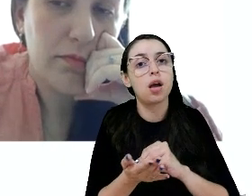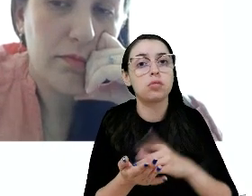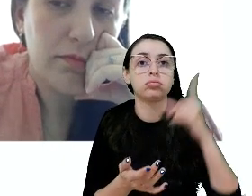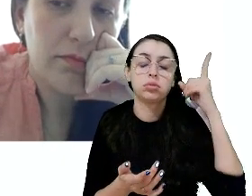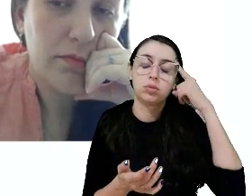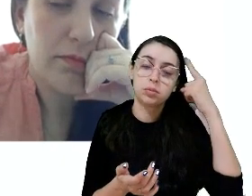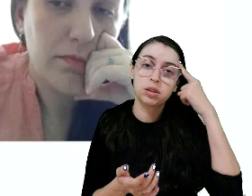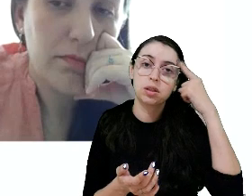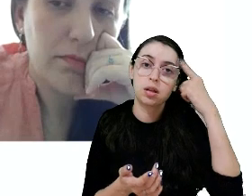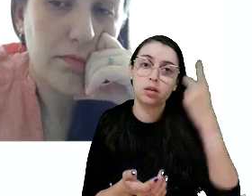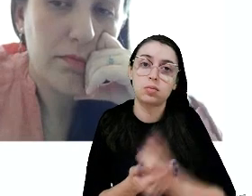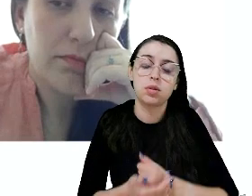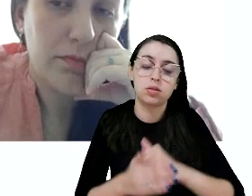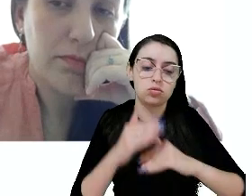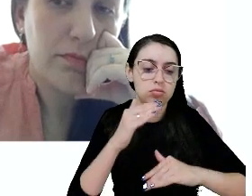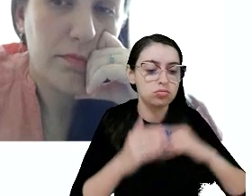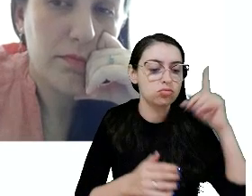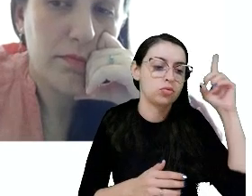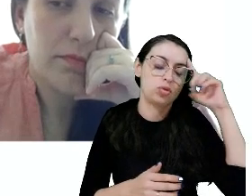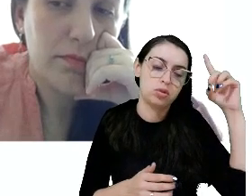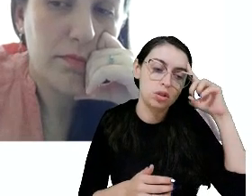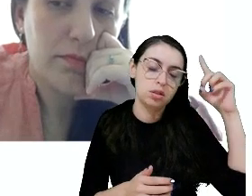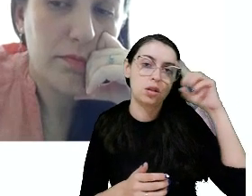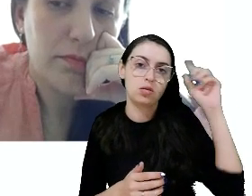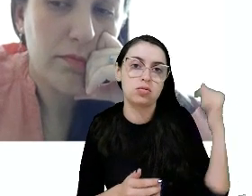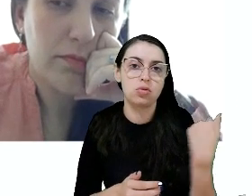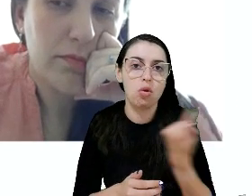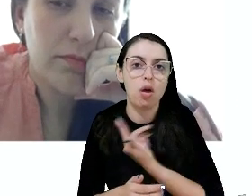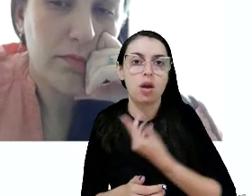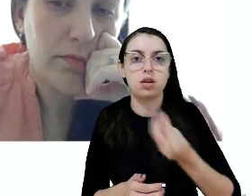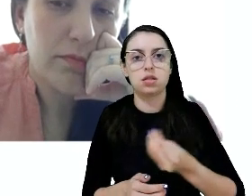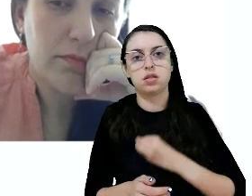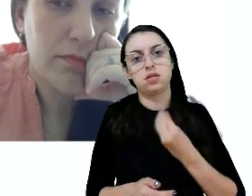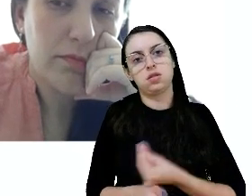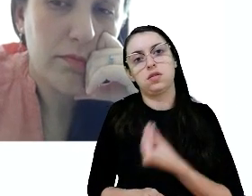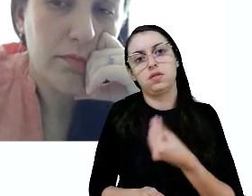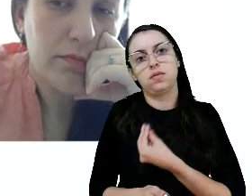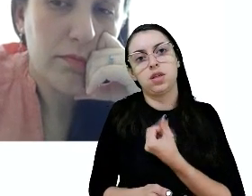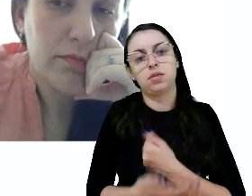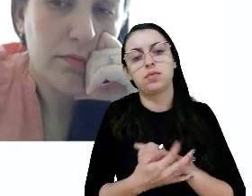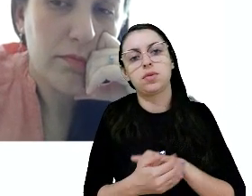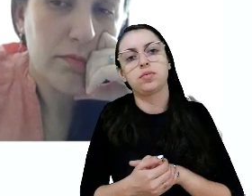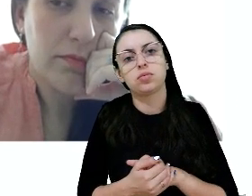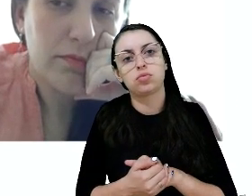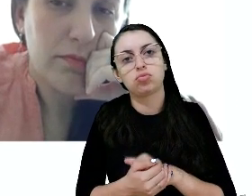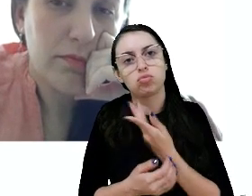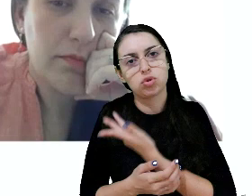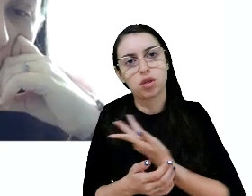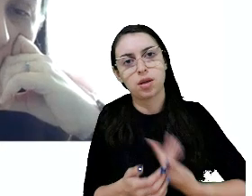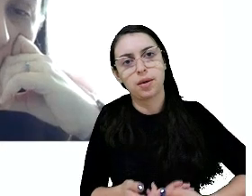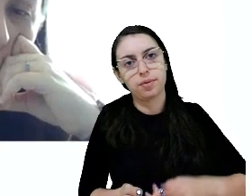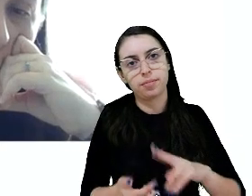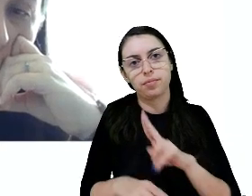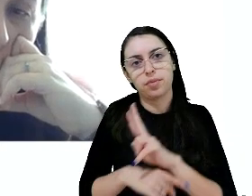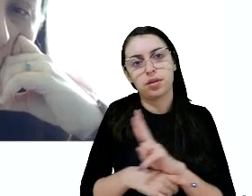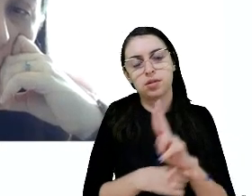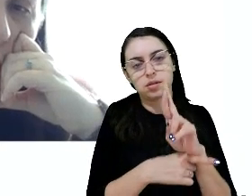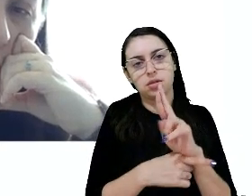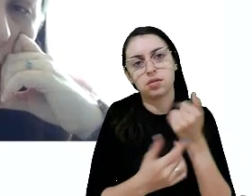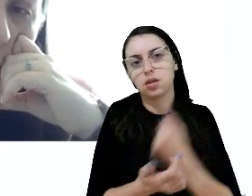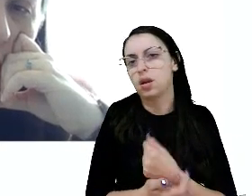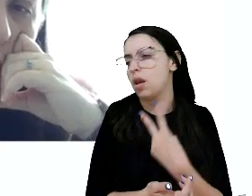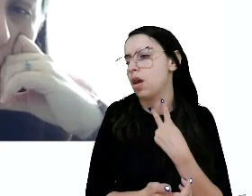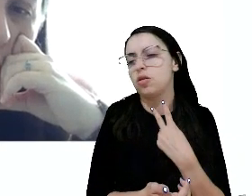irracionalidade sistemática, diária, que nós estamos vivendo por parte das autoridades brasileiras